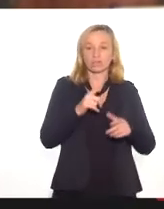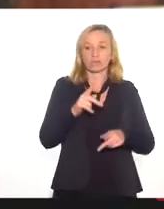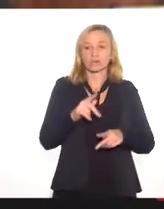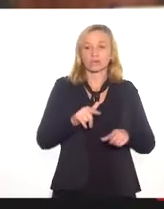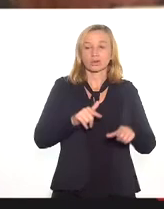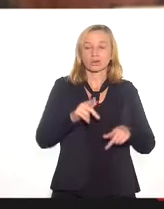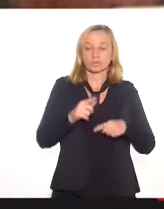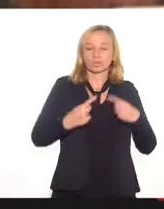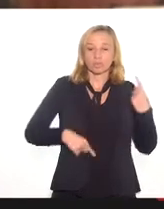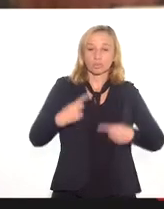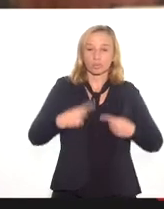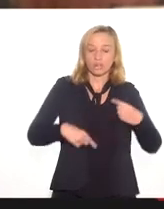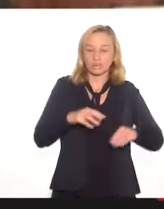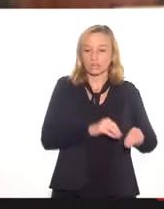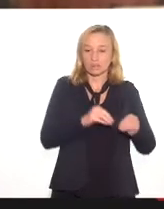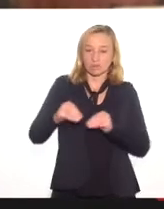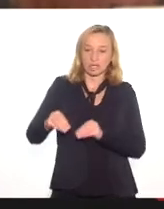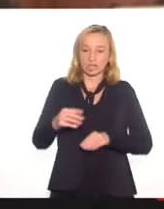transferência de renda